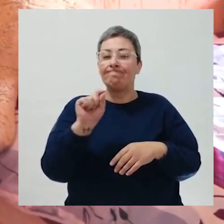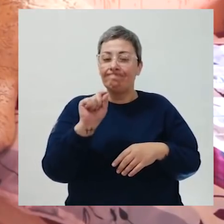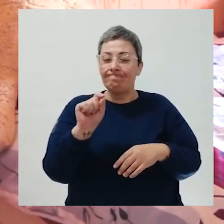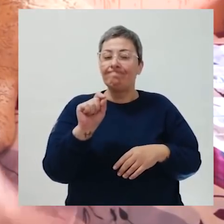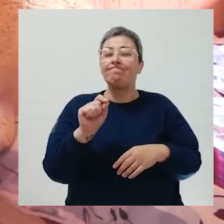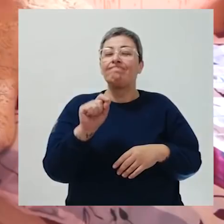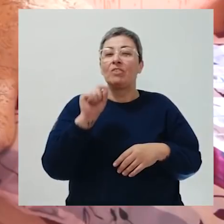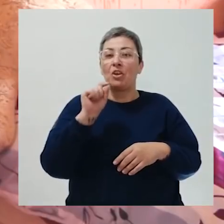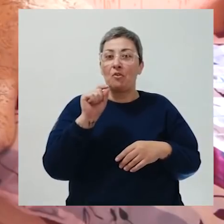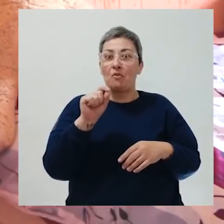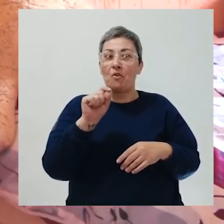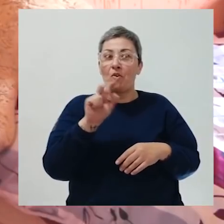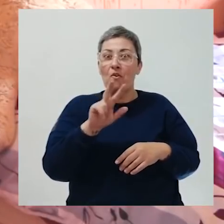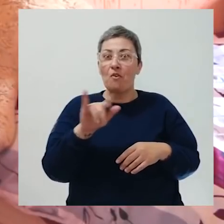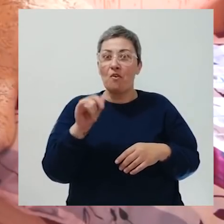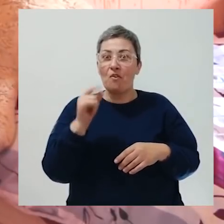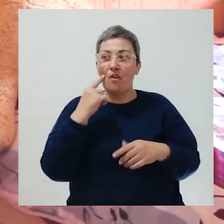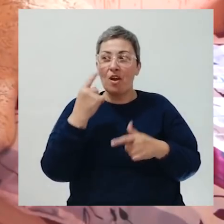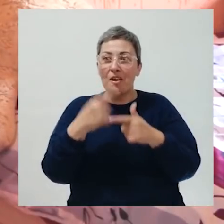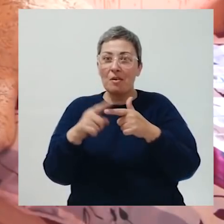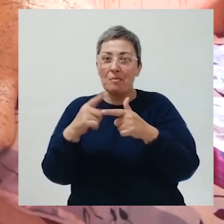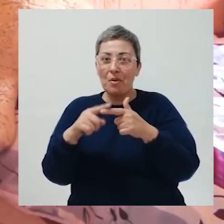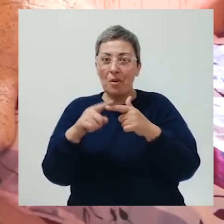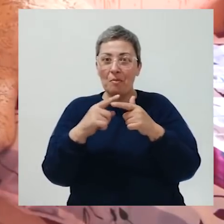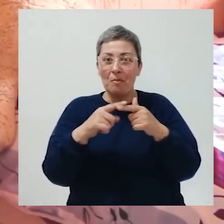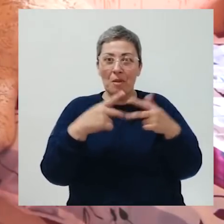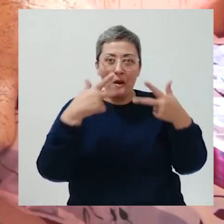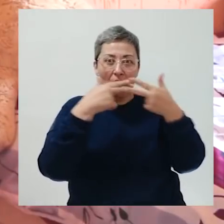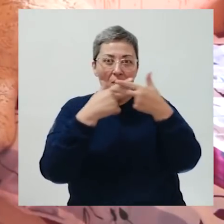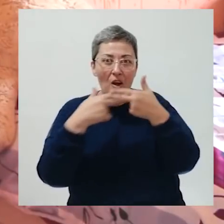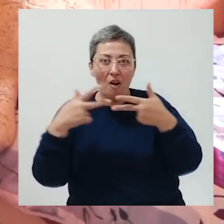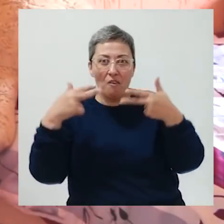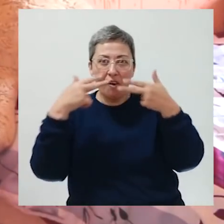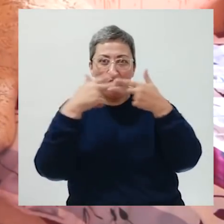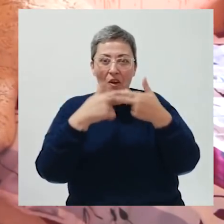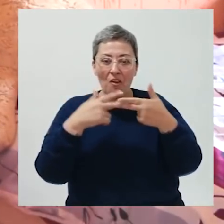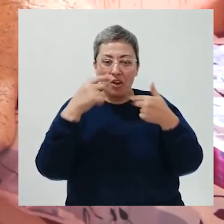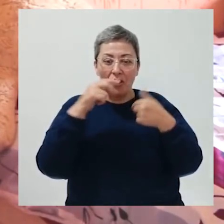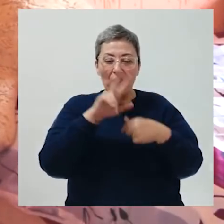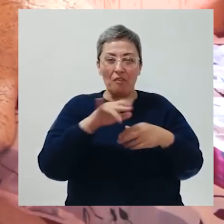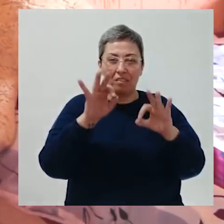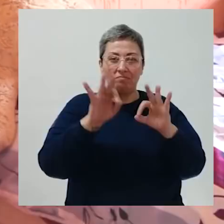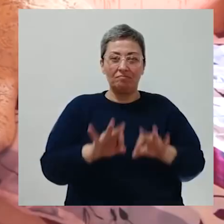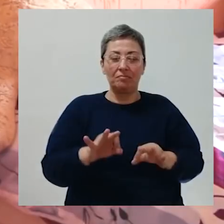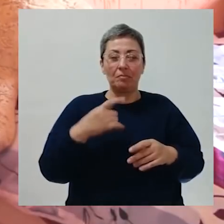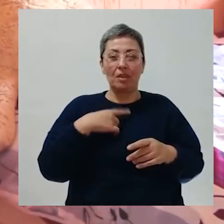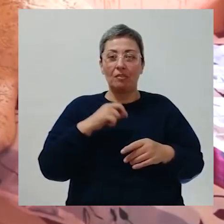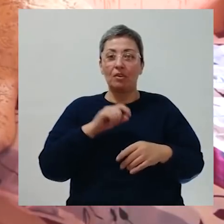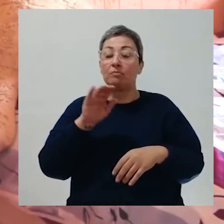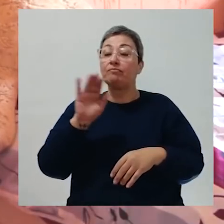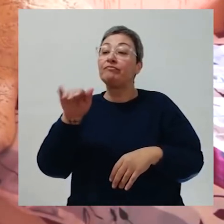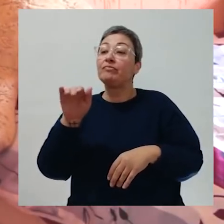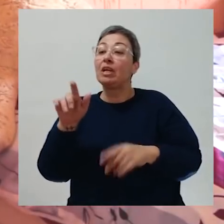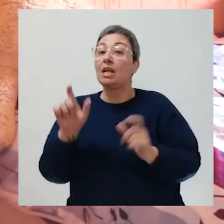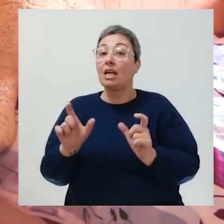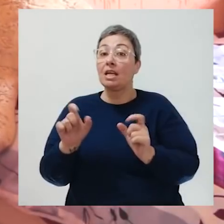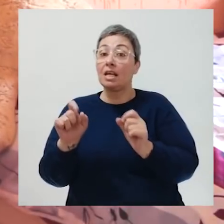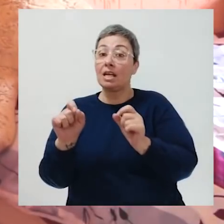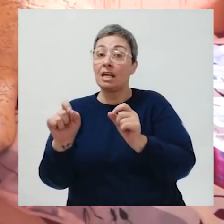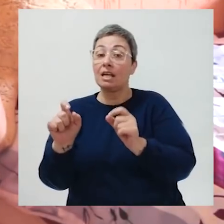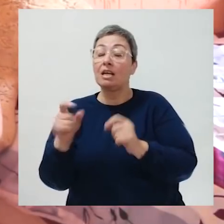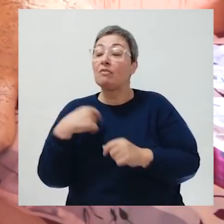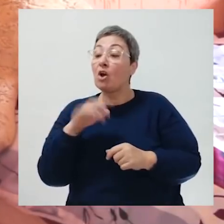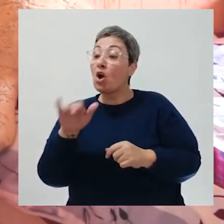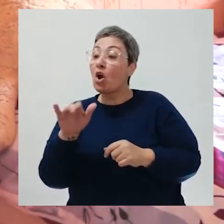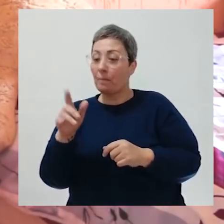ideia dele? Eu vou causar algumas fofoquinhas por aí e aí tudo vai dar certo. Ele chegou lá no senhor